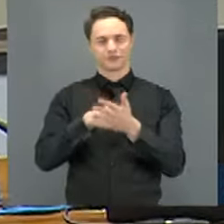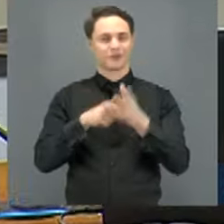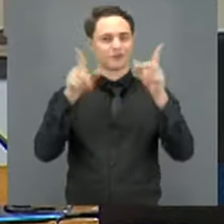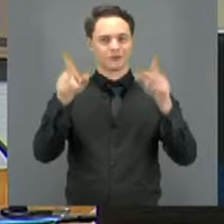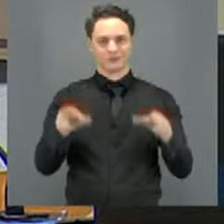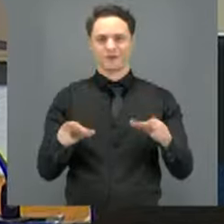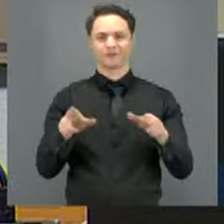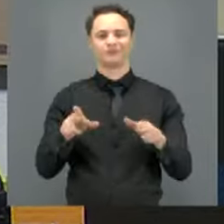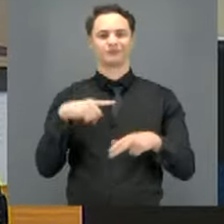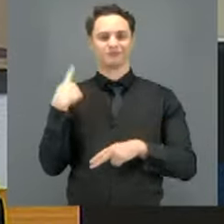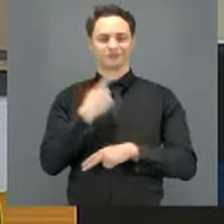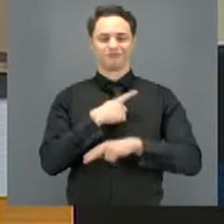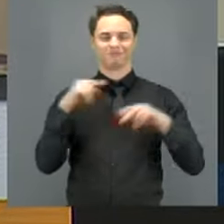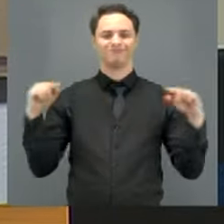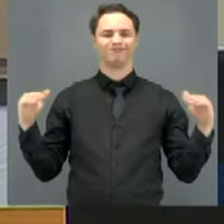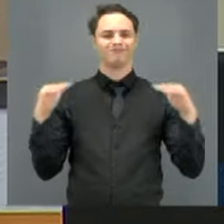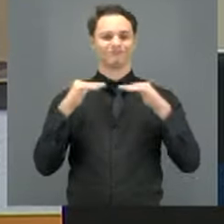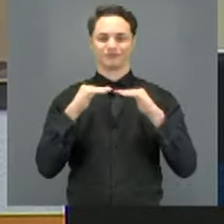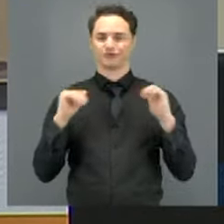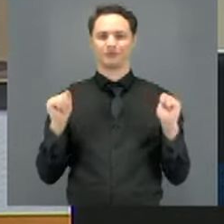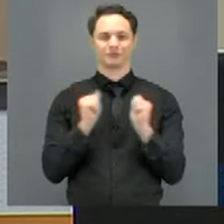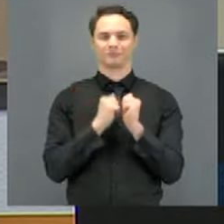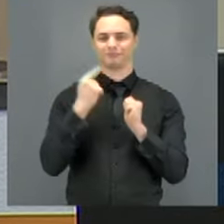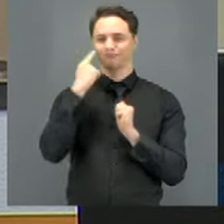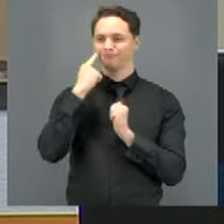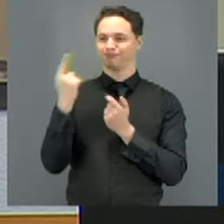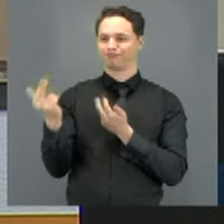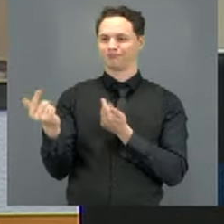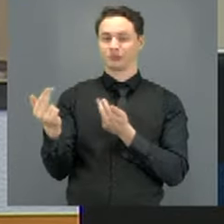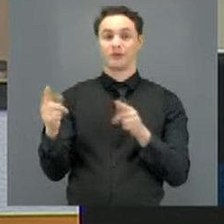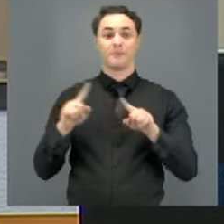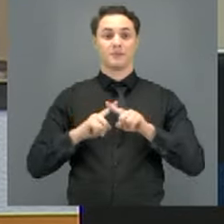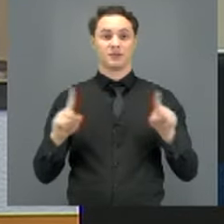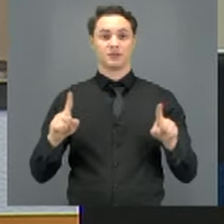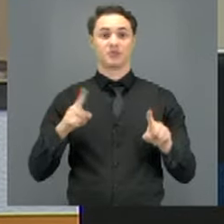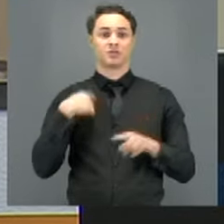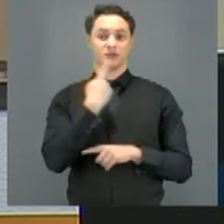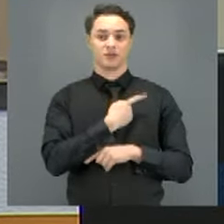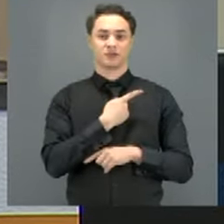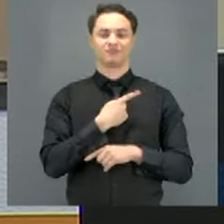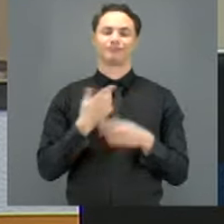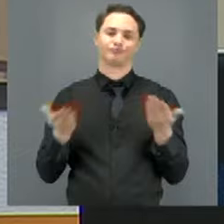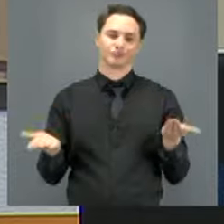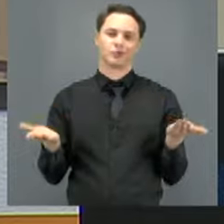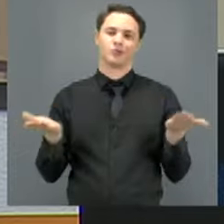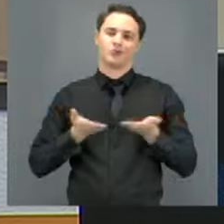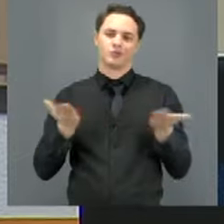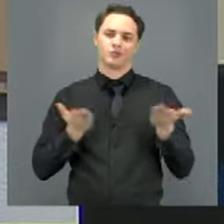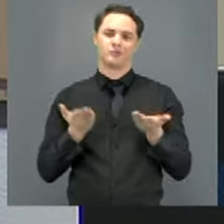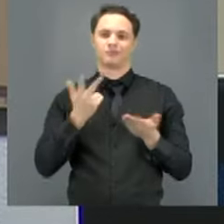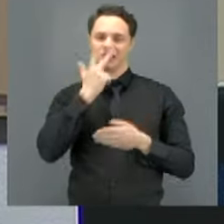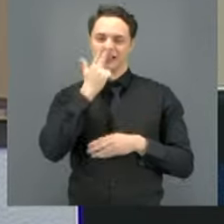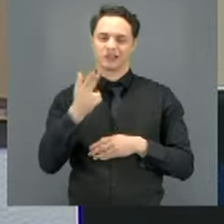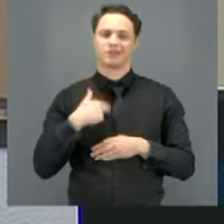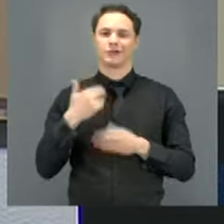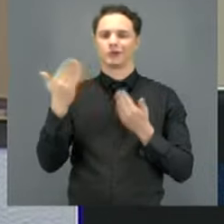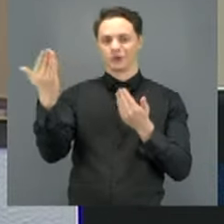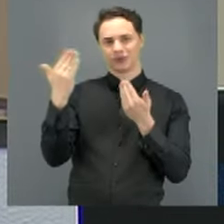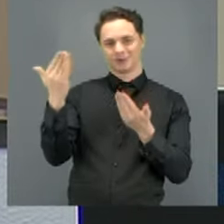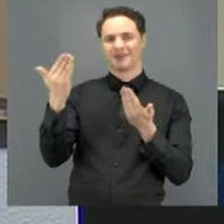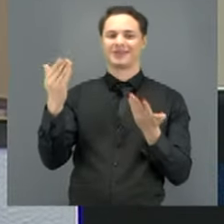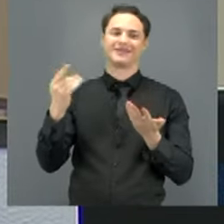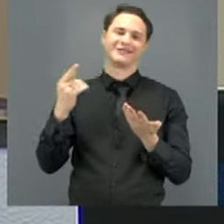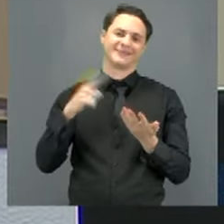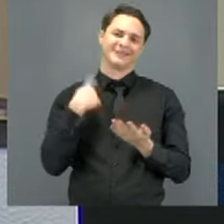luta, na mesma trincheira, pensando o que vocês pensam, mas a gente acaba sendo suspeitos, né,